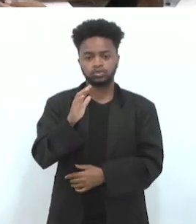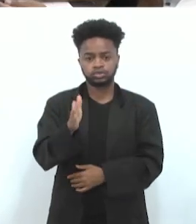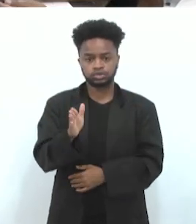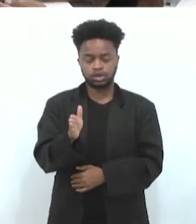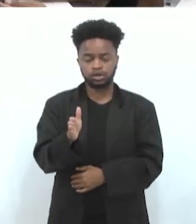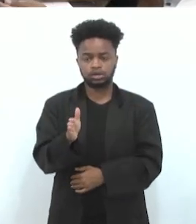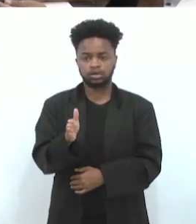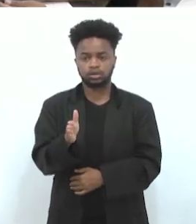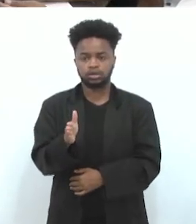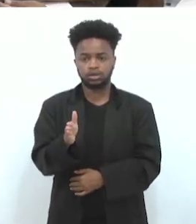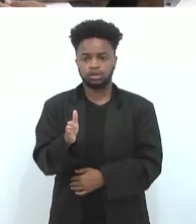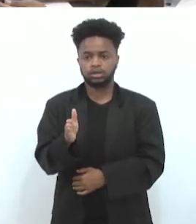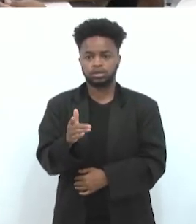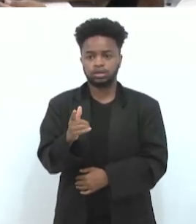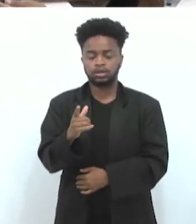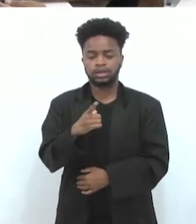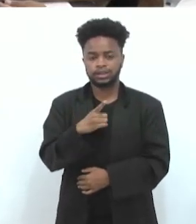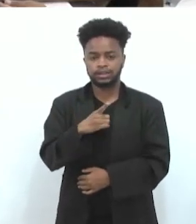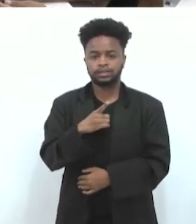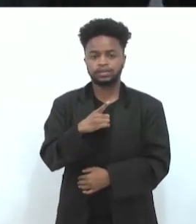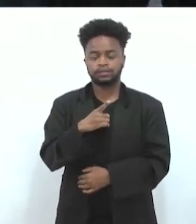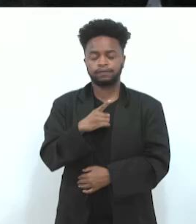plenário um grande dissabor